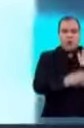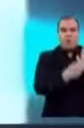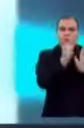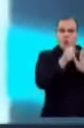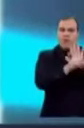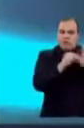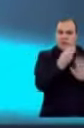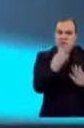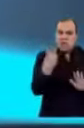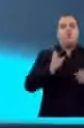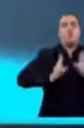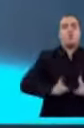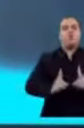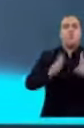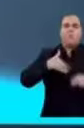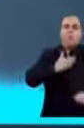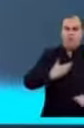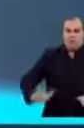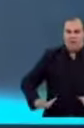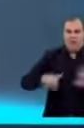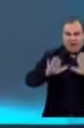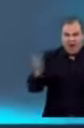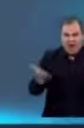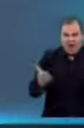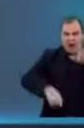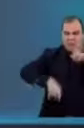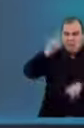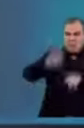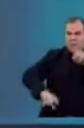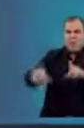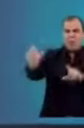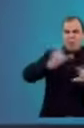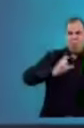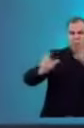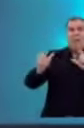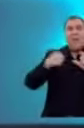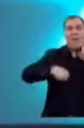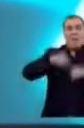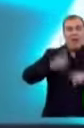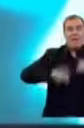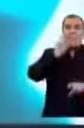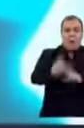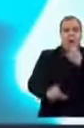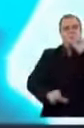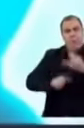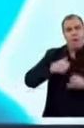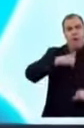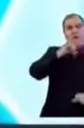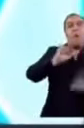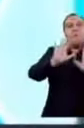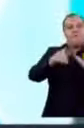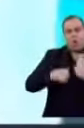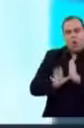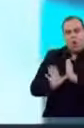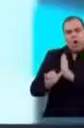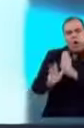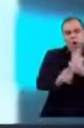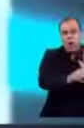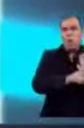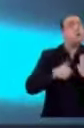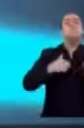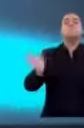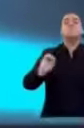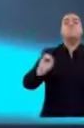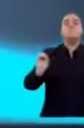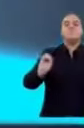Agora, ofender as mulheres, falar palavrão, eu falo alguns palavrões, sim, mas não sou ladrão. Eu não defendo,